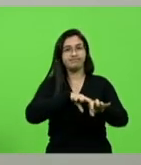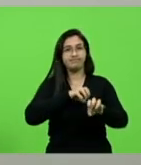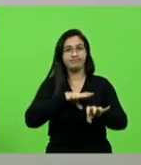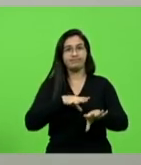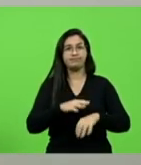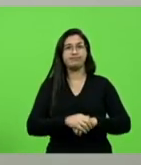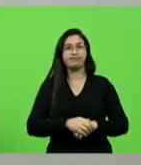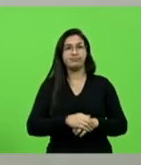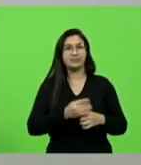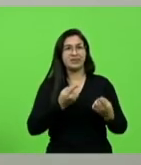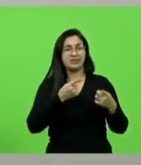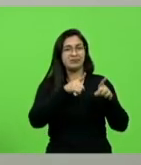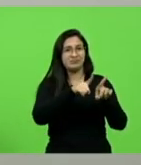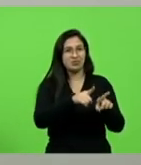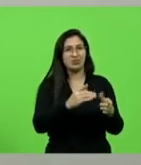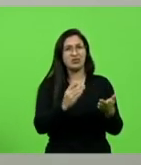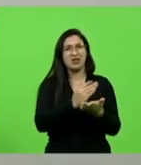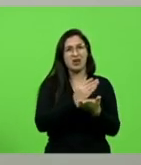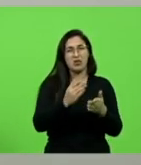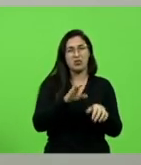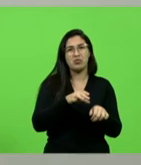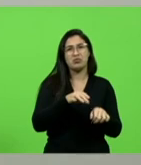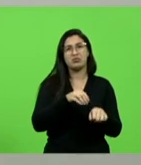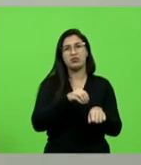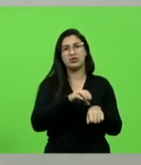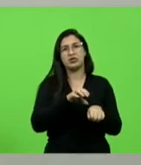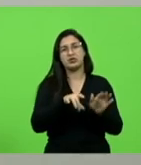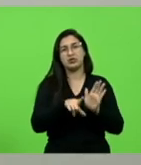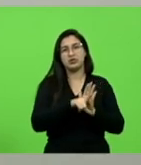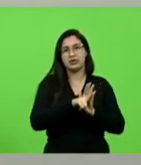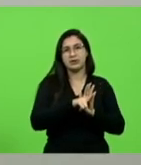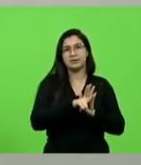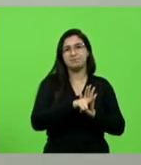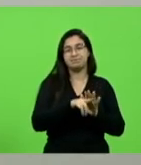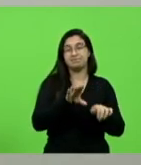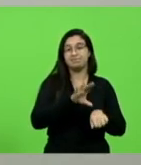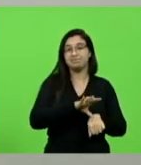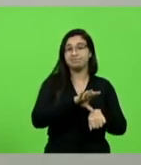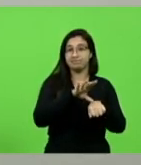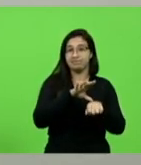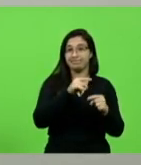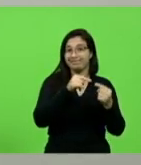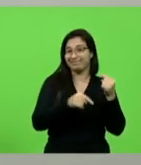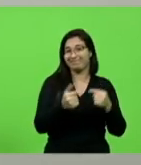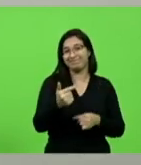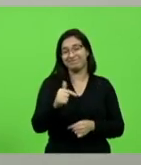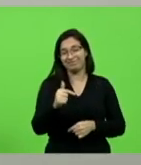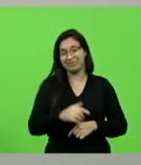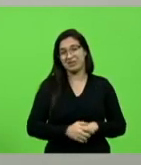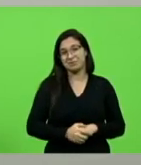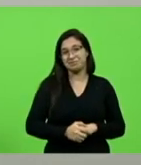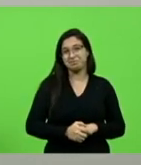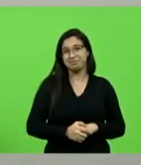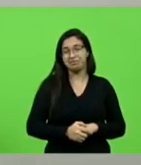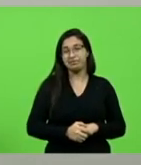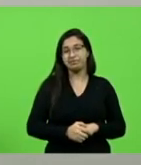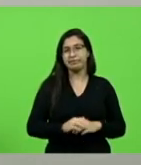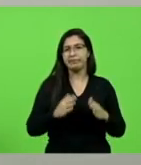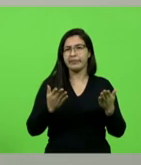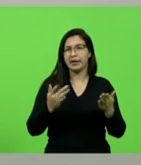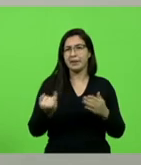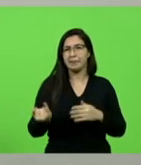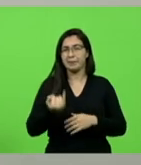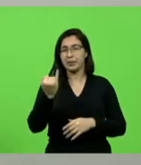princípios constitucionais ditos aí muito bem pelo nosso pelo Ministério Público Estadual. E é importante dizer